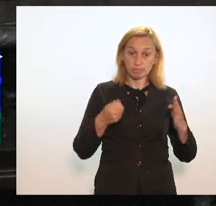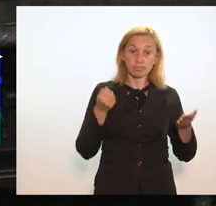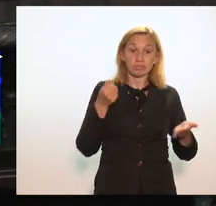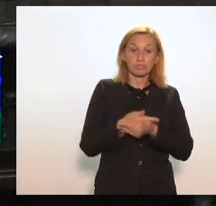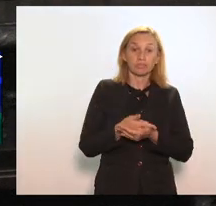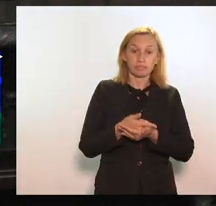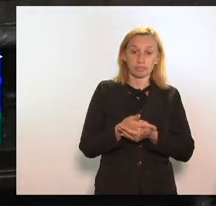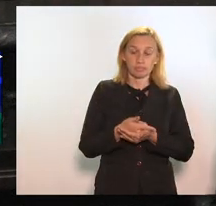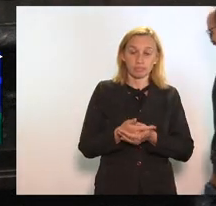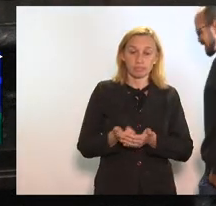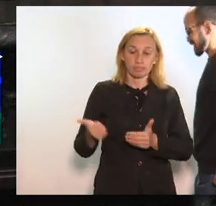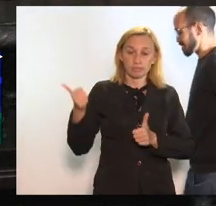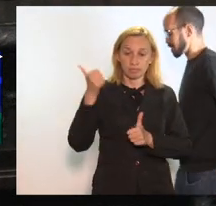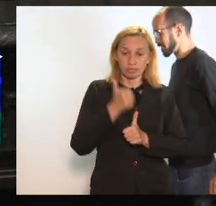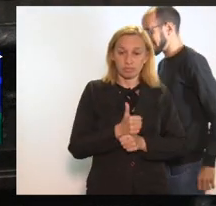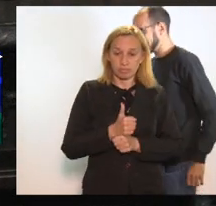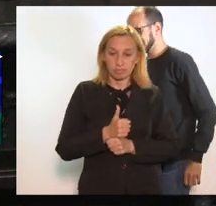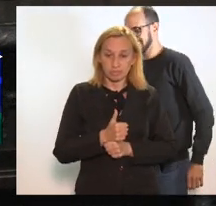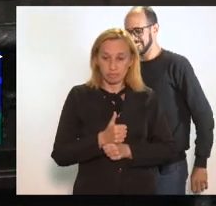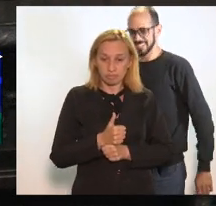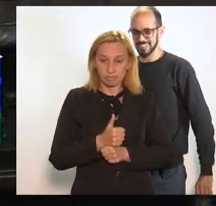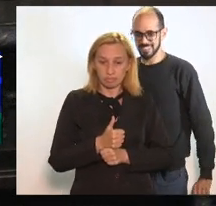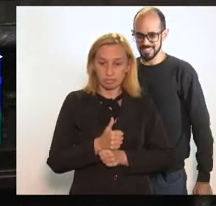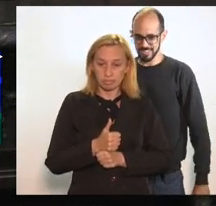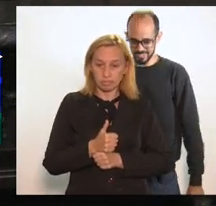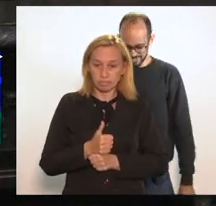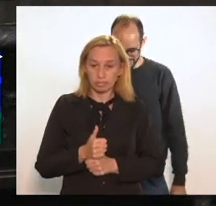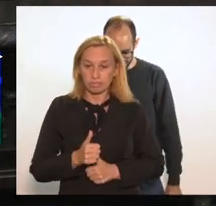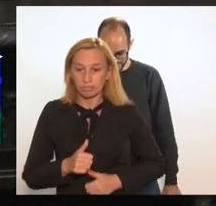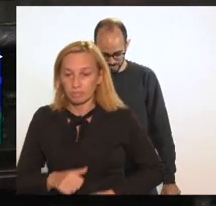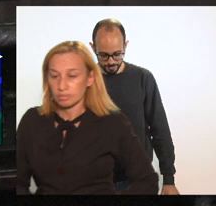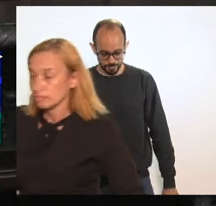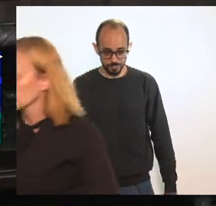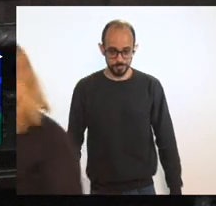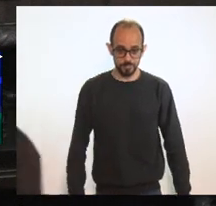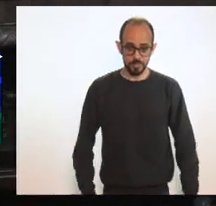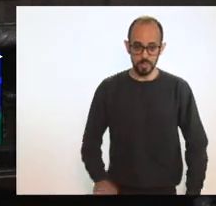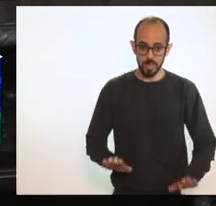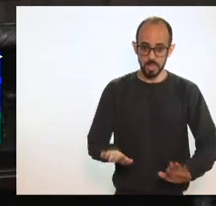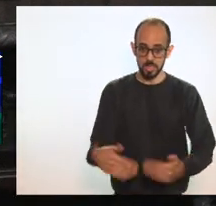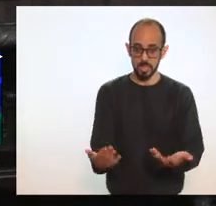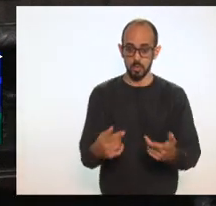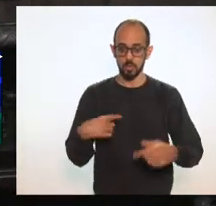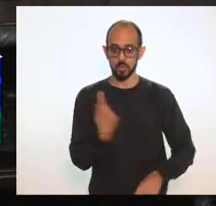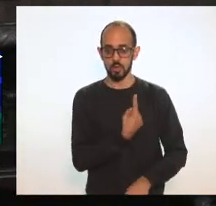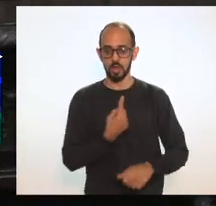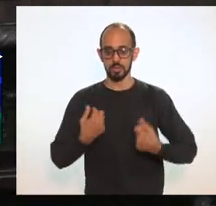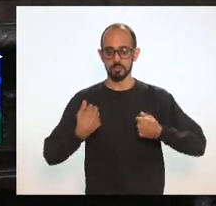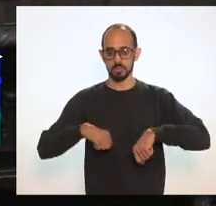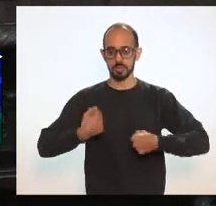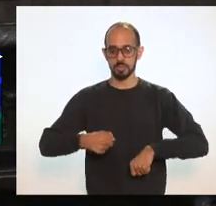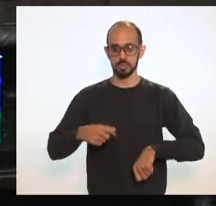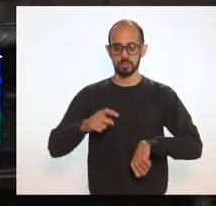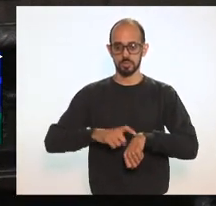que pagar se for feriado o dobro para o trabalhador e a gente precisa no momento de dificuldade